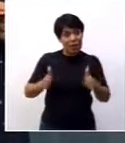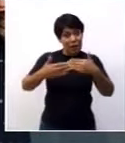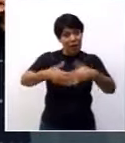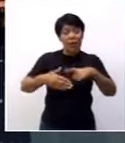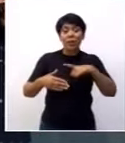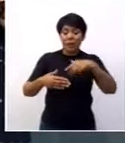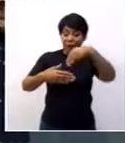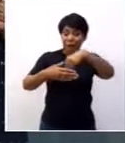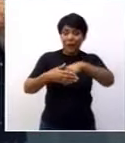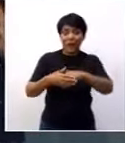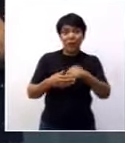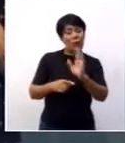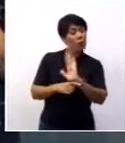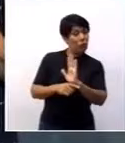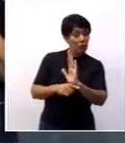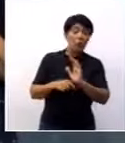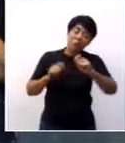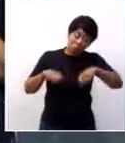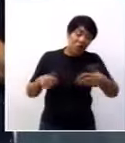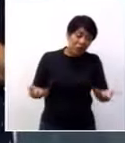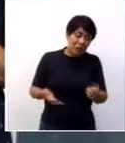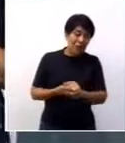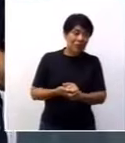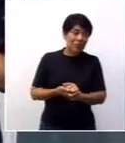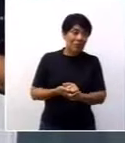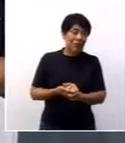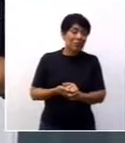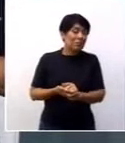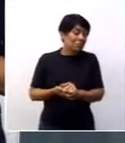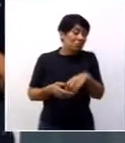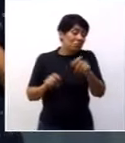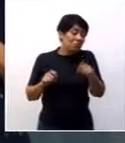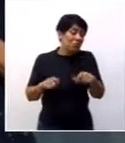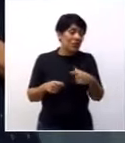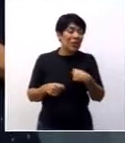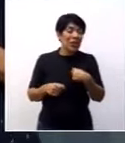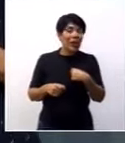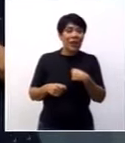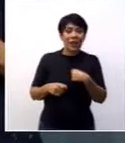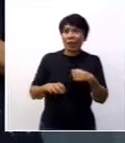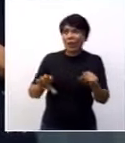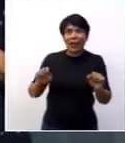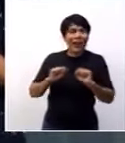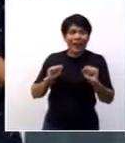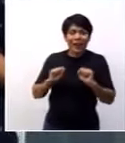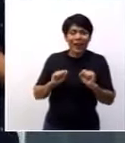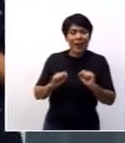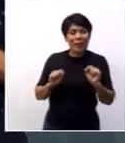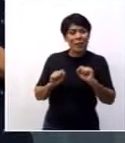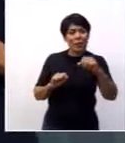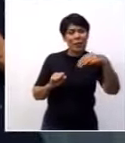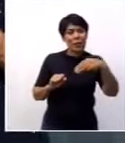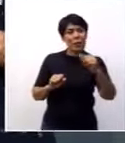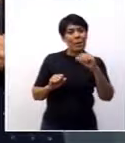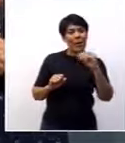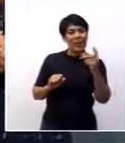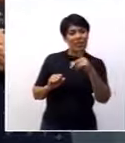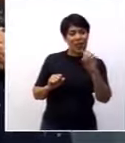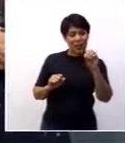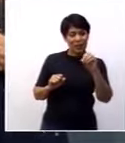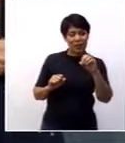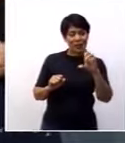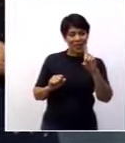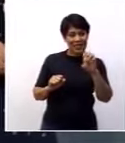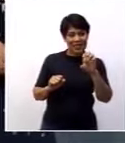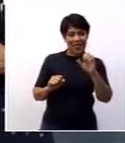presente um filme, não poderia ser diferente, né? Eu, como fã de Machado de Assis, só podia trazer Machado de Assis, né, gente?